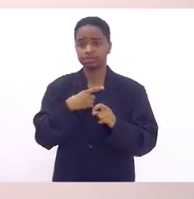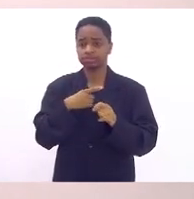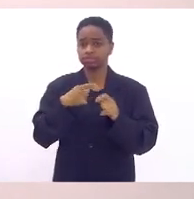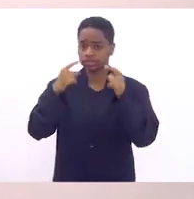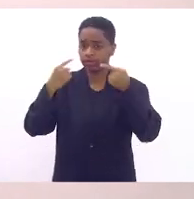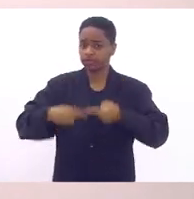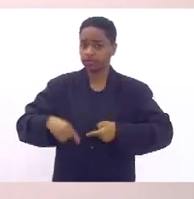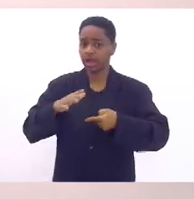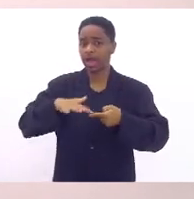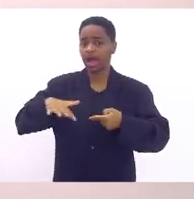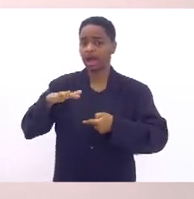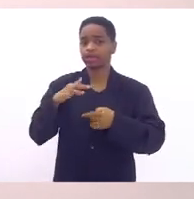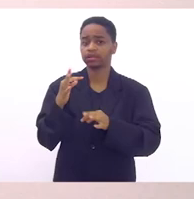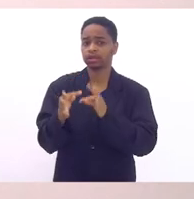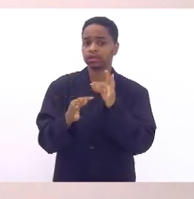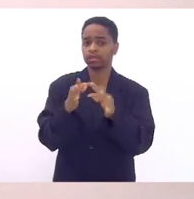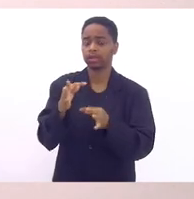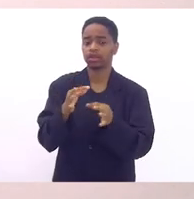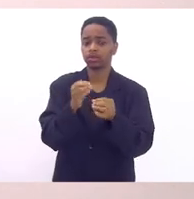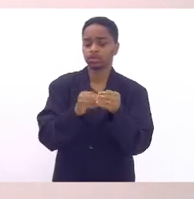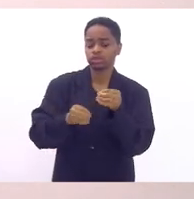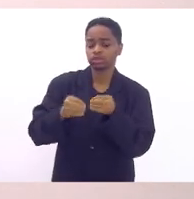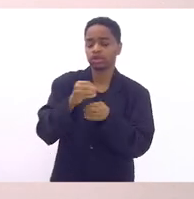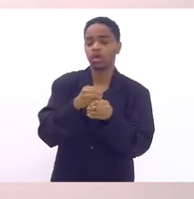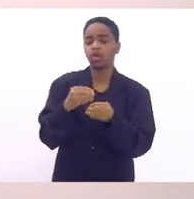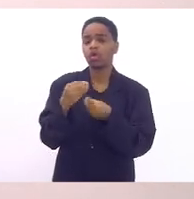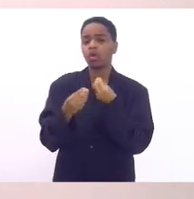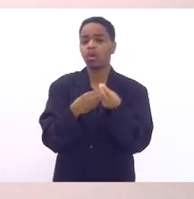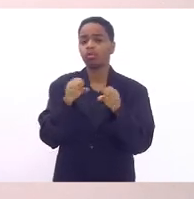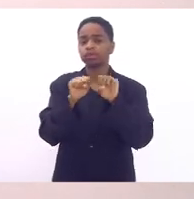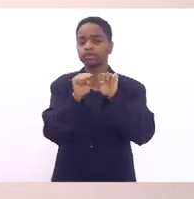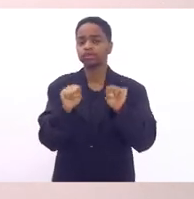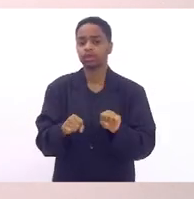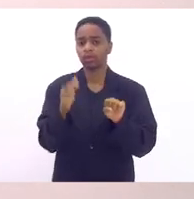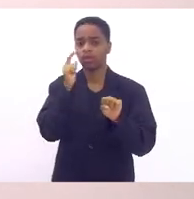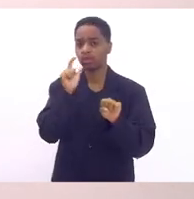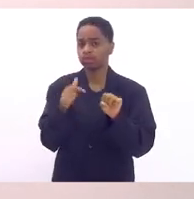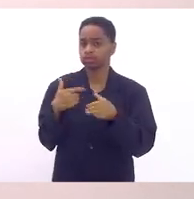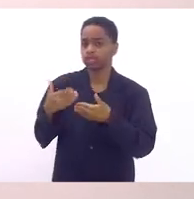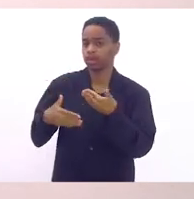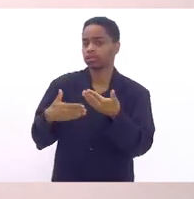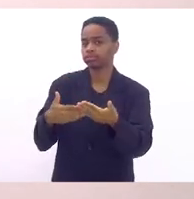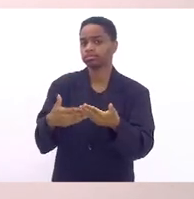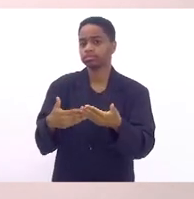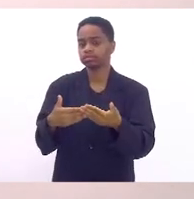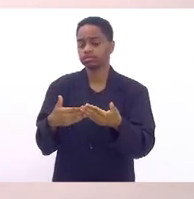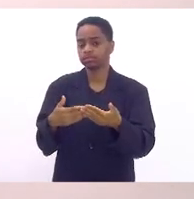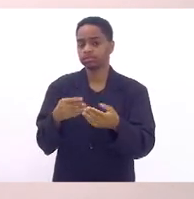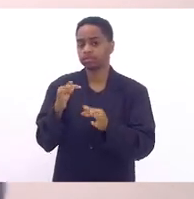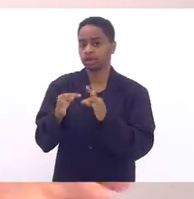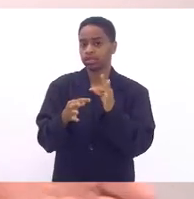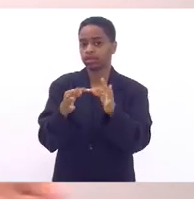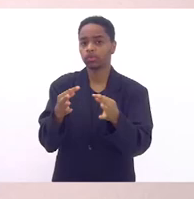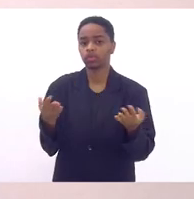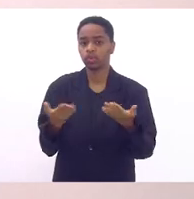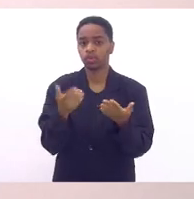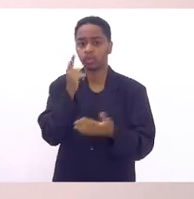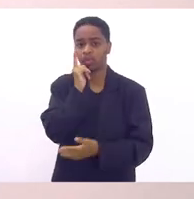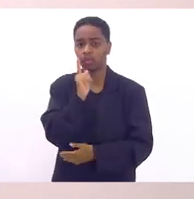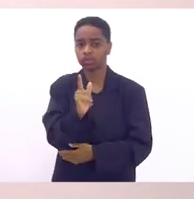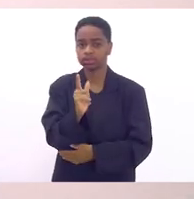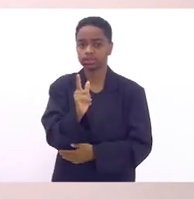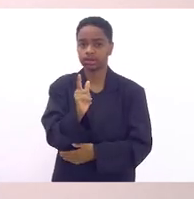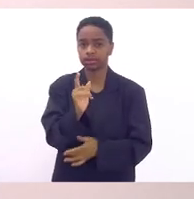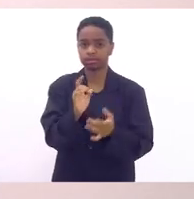gênica como o sistema vai ser sustentável diante de Terapias que hoje podem viabilizar o o nosso